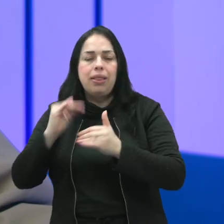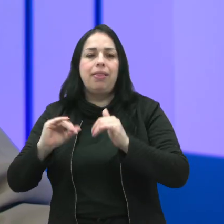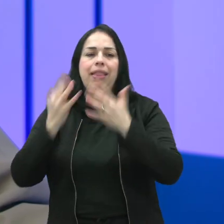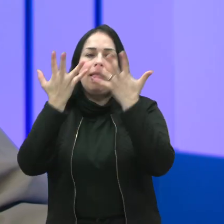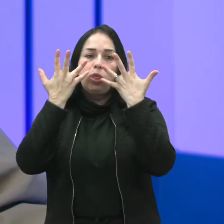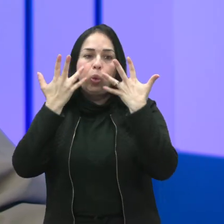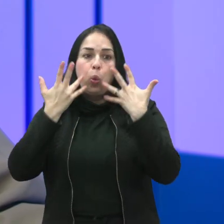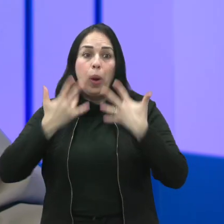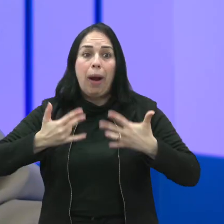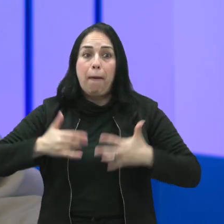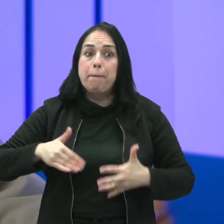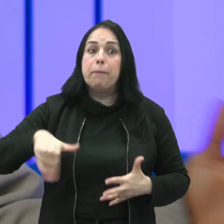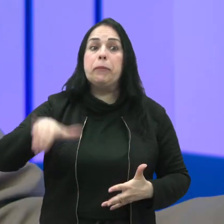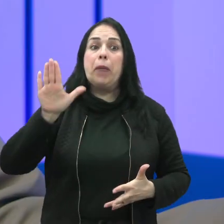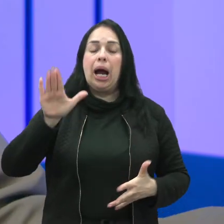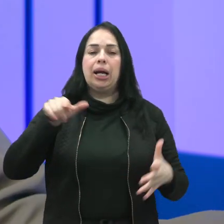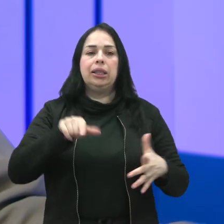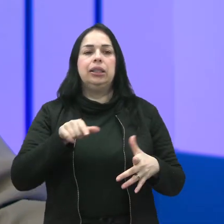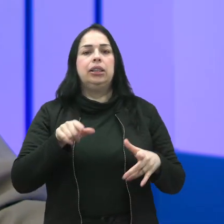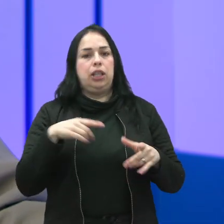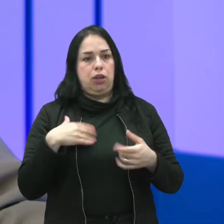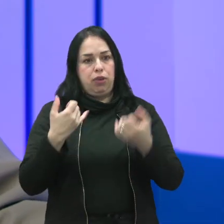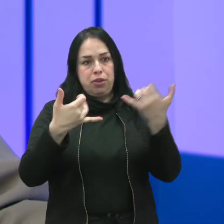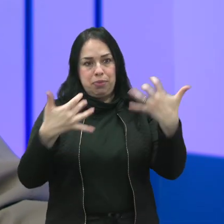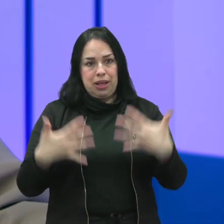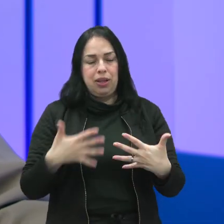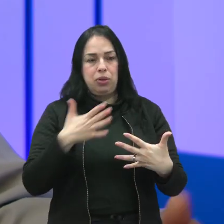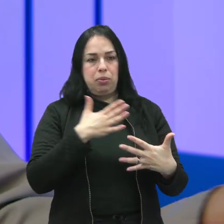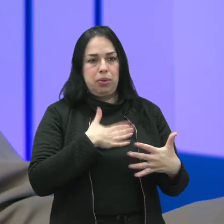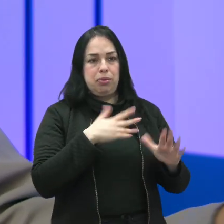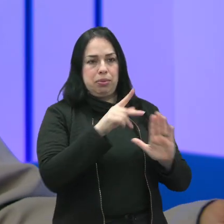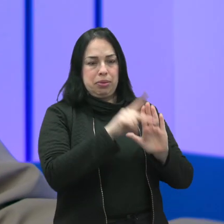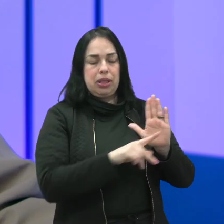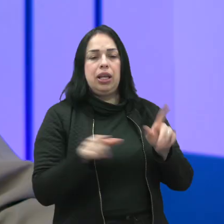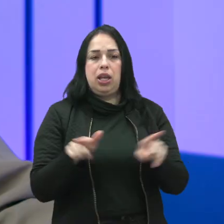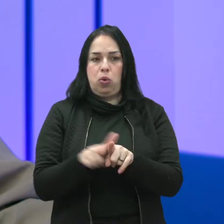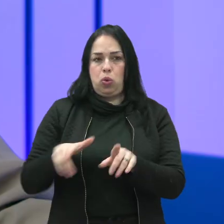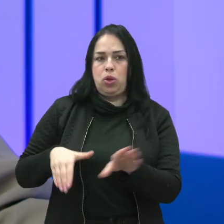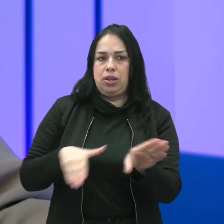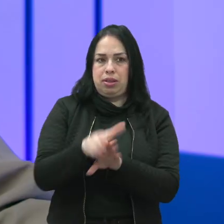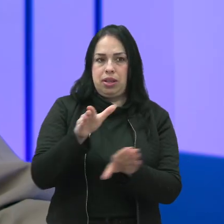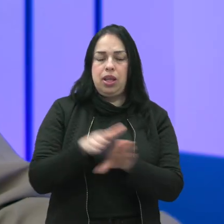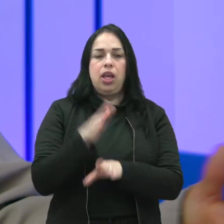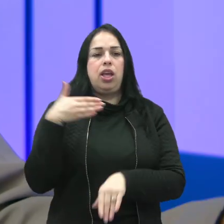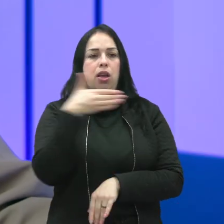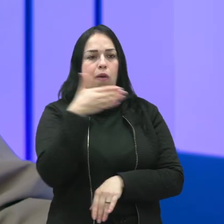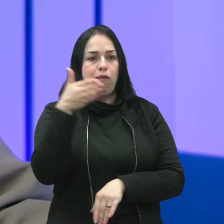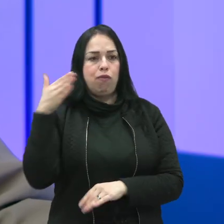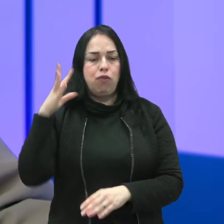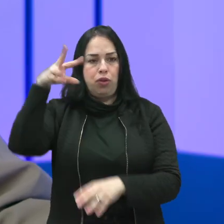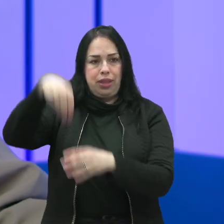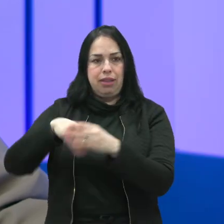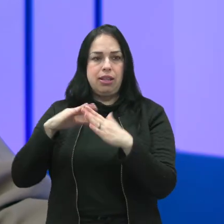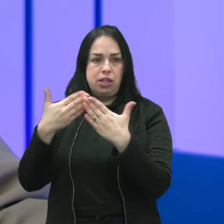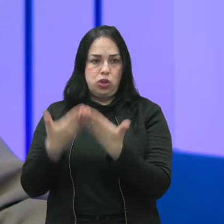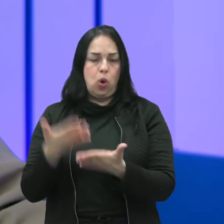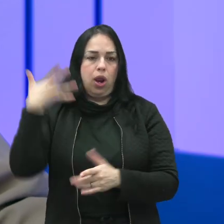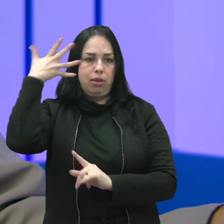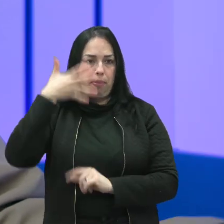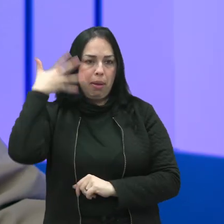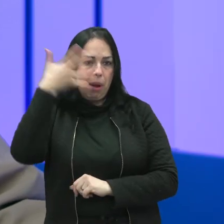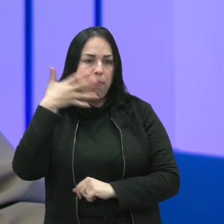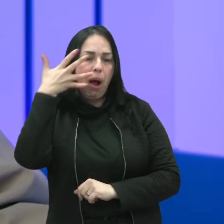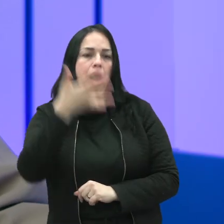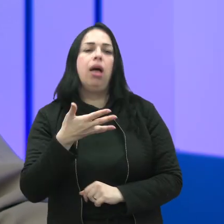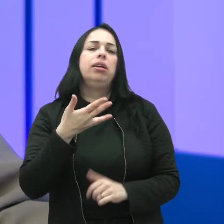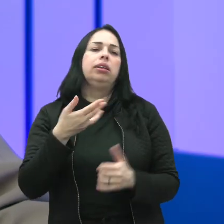sistema, e aí eu trabalho com vários projetos, né, eu vou falar um deles, né, eu trabalho também com consultoria, trabalho em escola, desenvolvo projeto com criança em escola, então estou